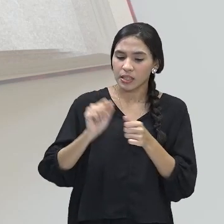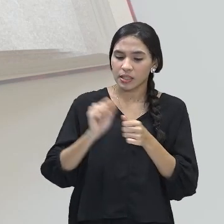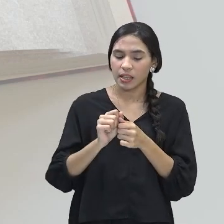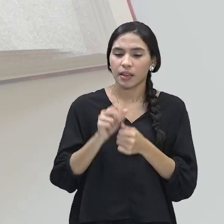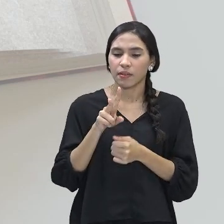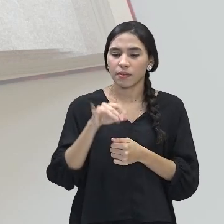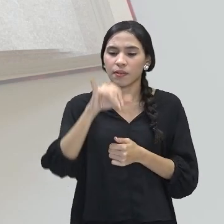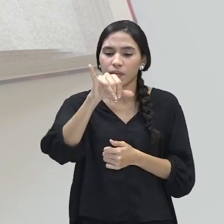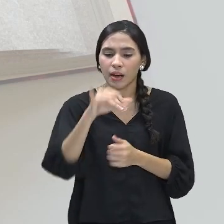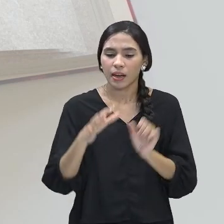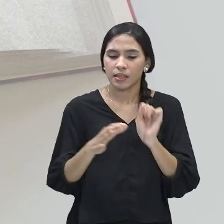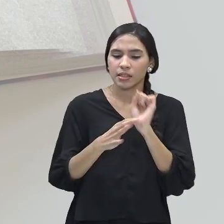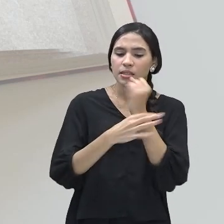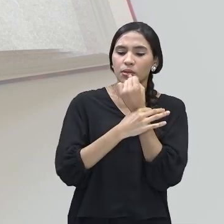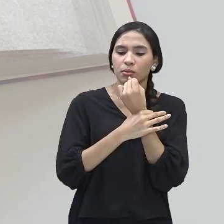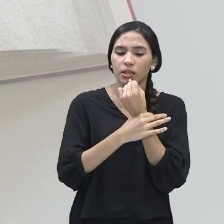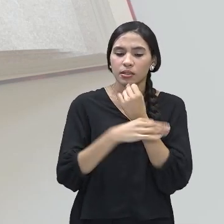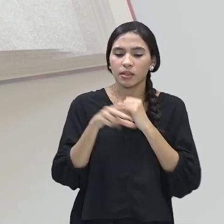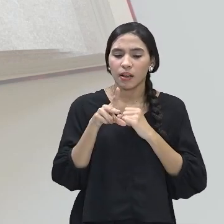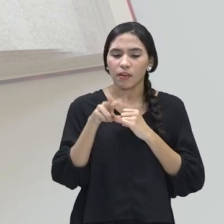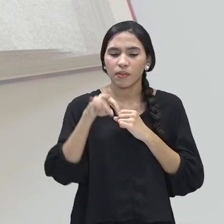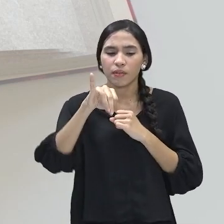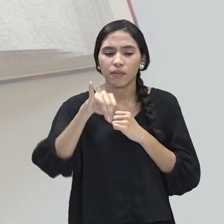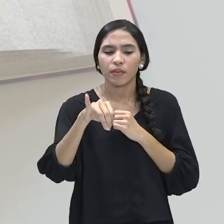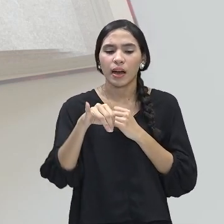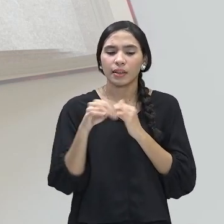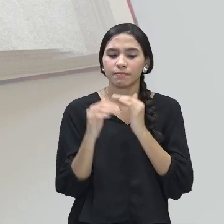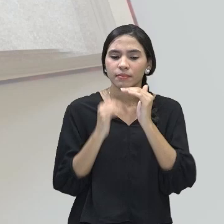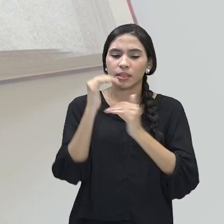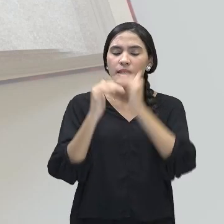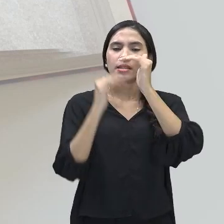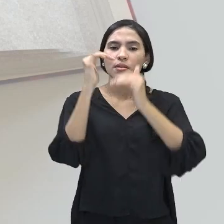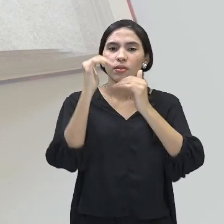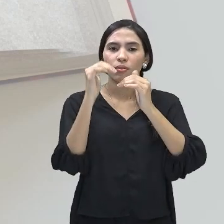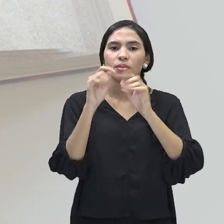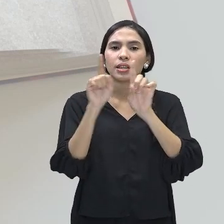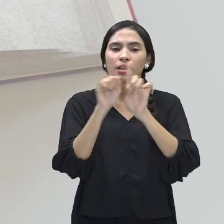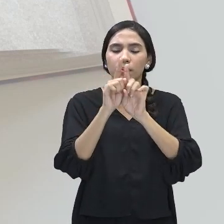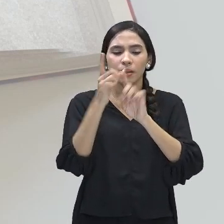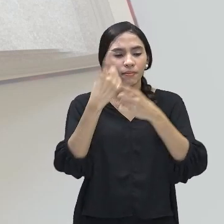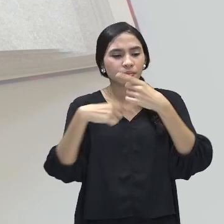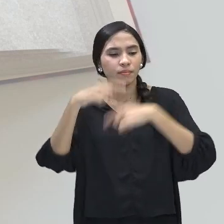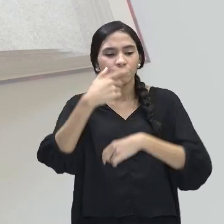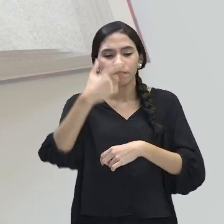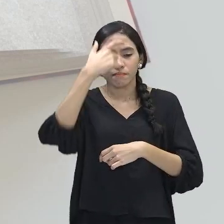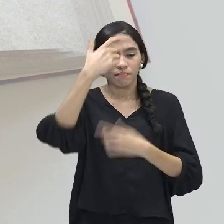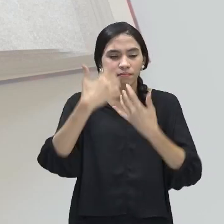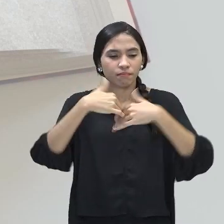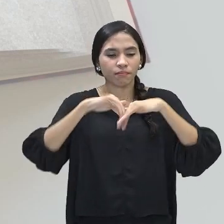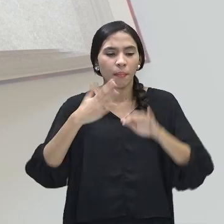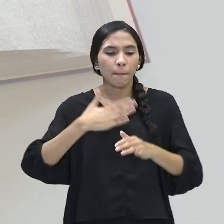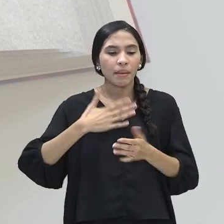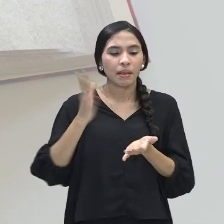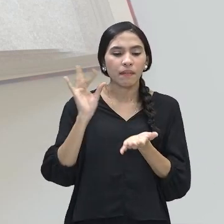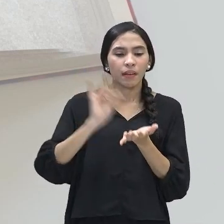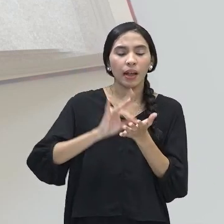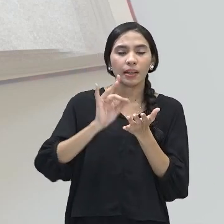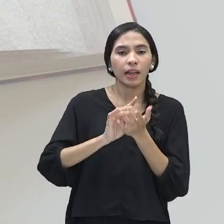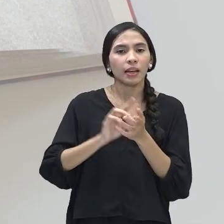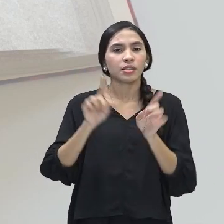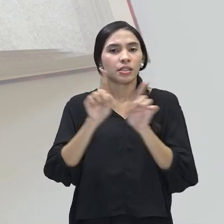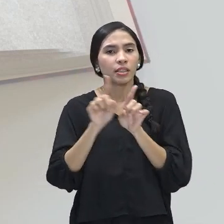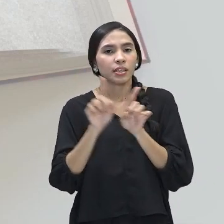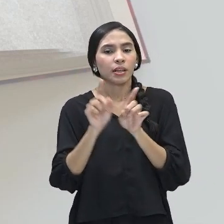cegamente, seguramente, inconscientemente, pisando em mim, na minha verdade, tão